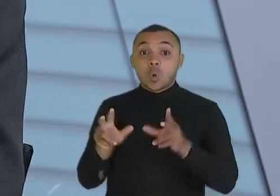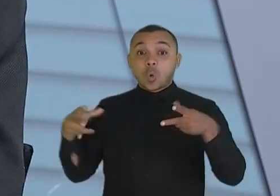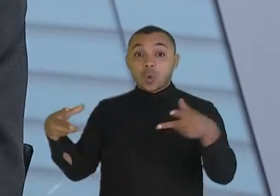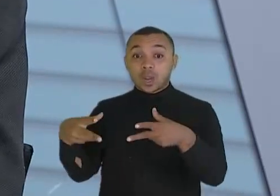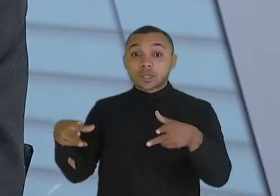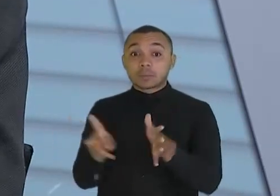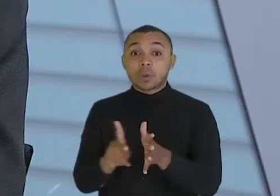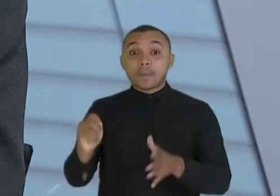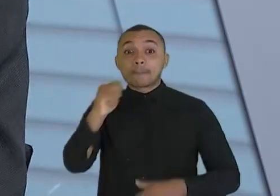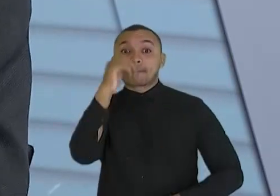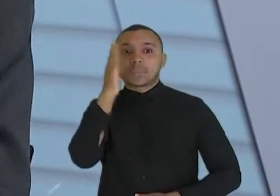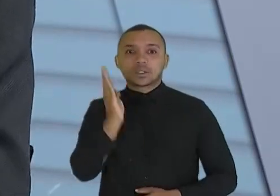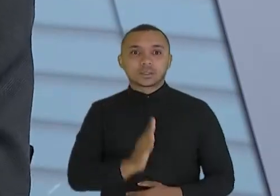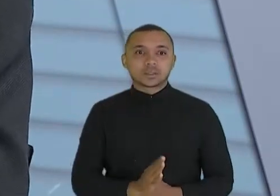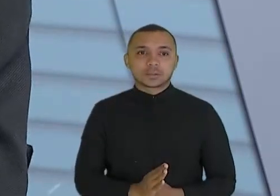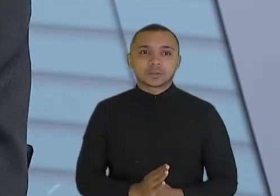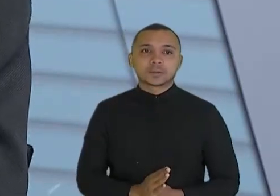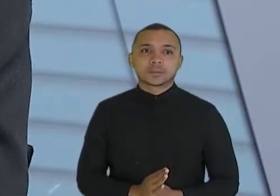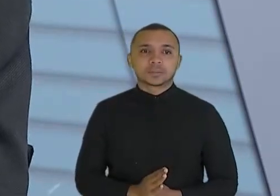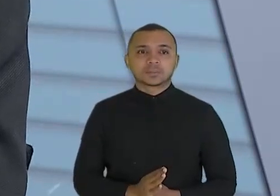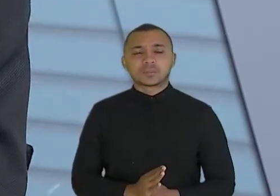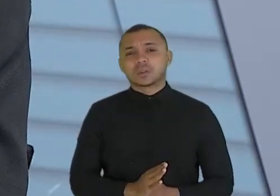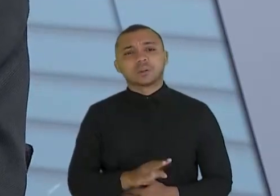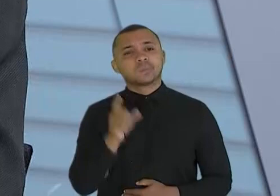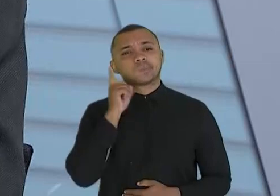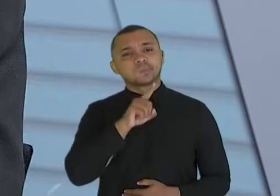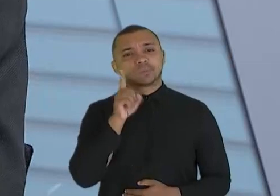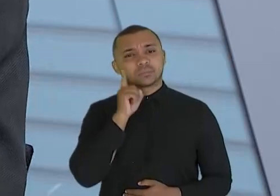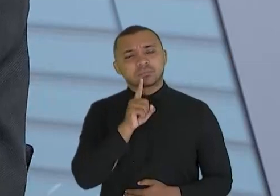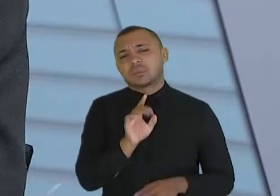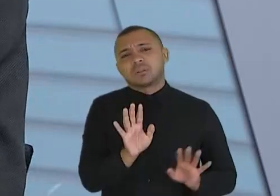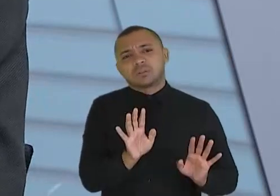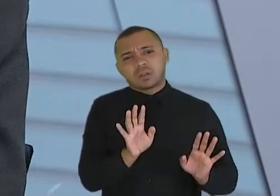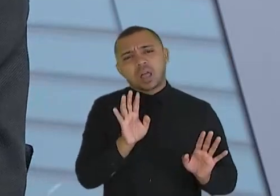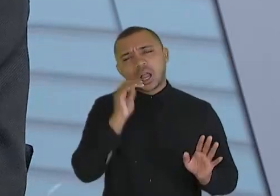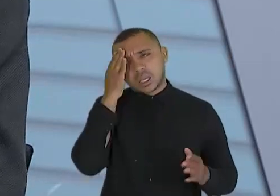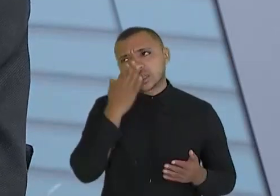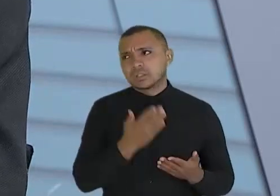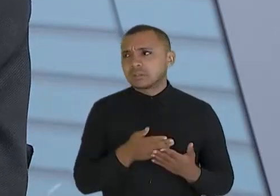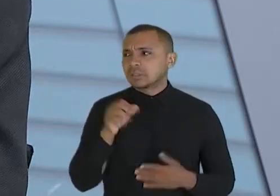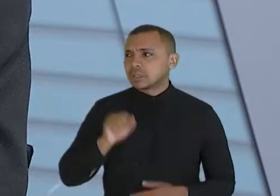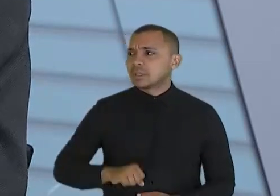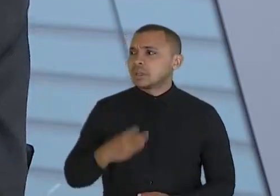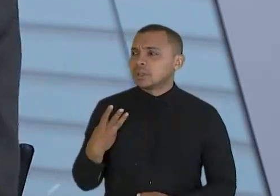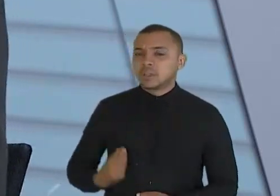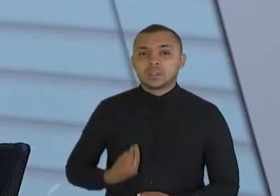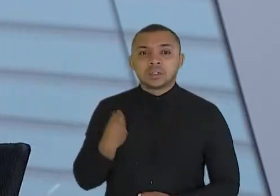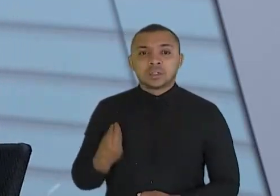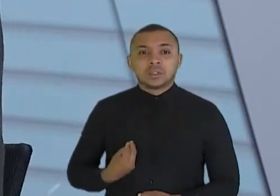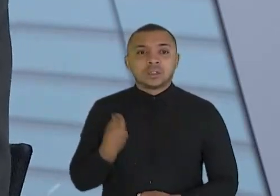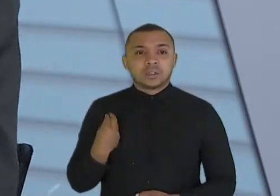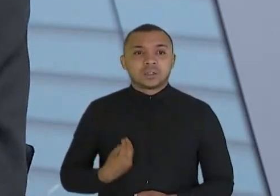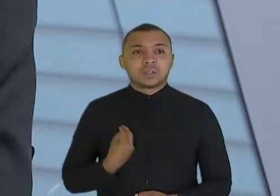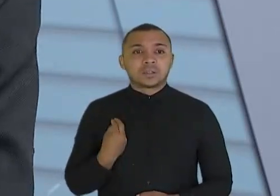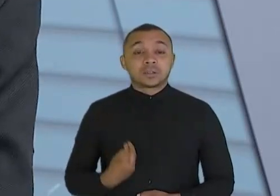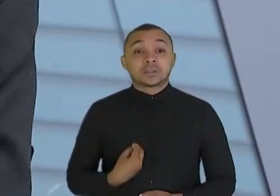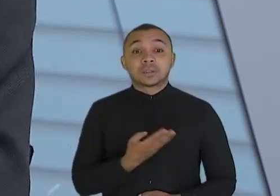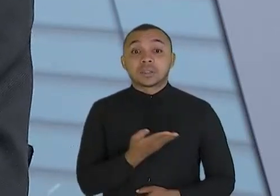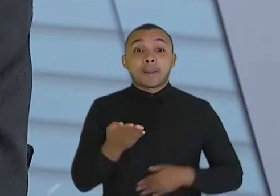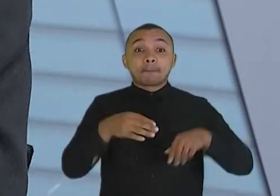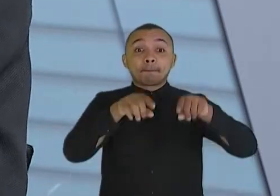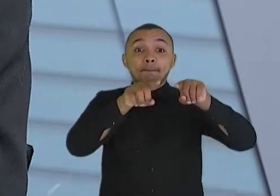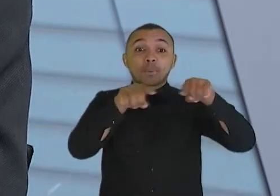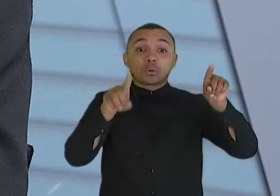brasileiro, estou indo lá no Congresso americano, não, lá também deve ter, existem centenas de